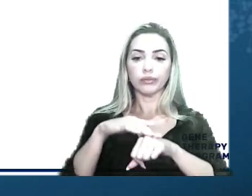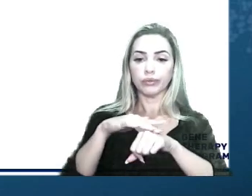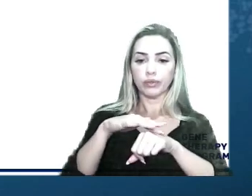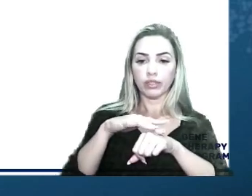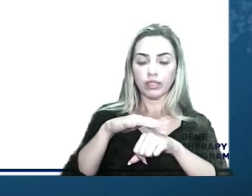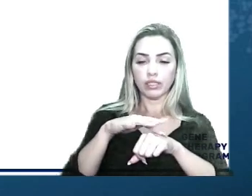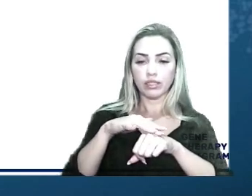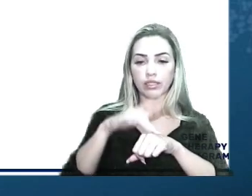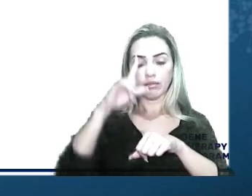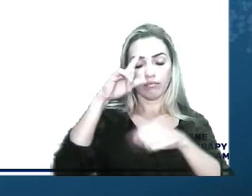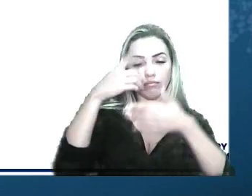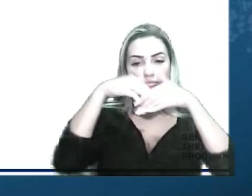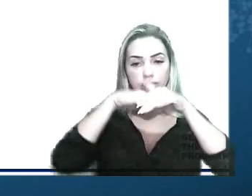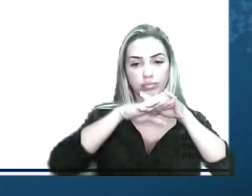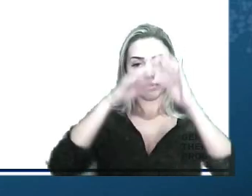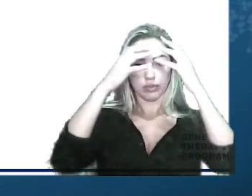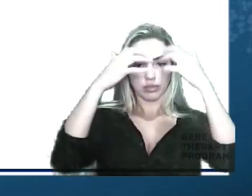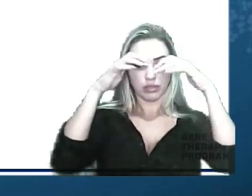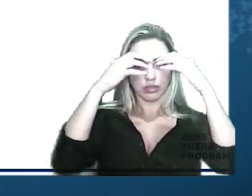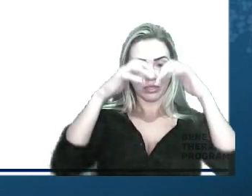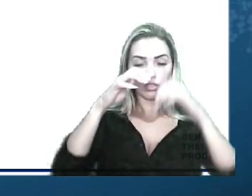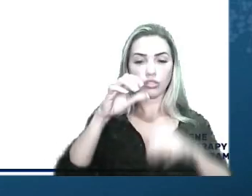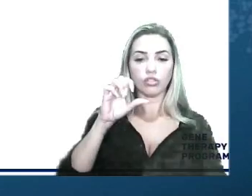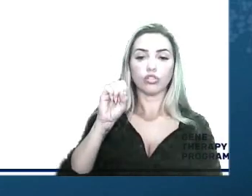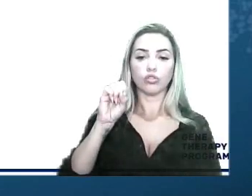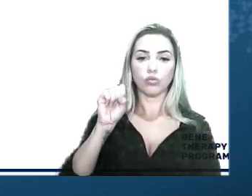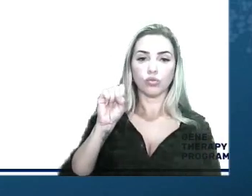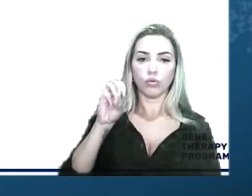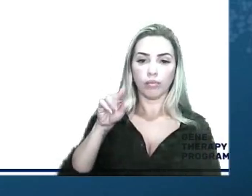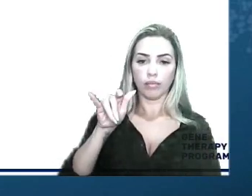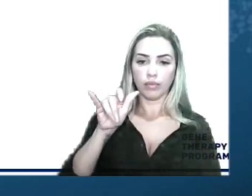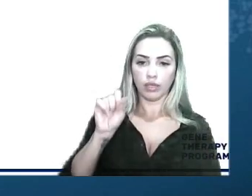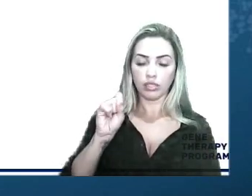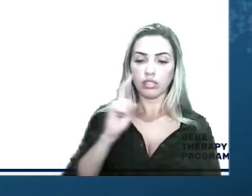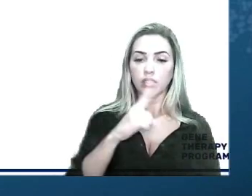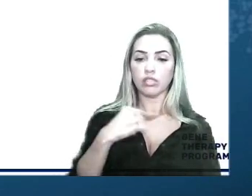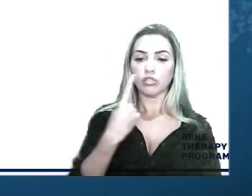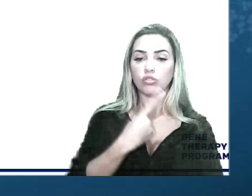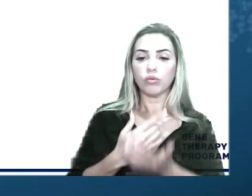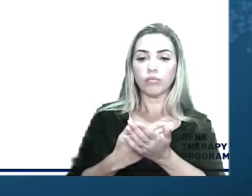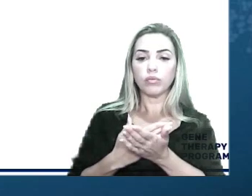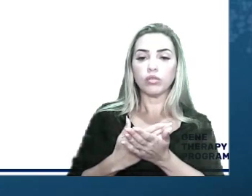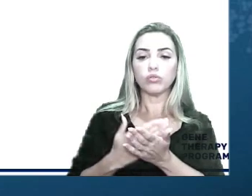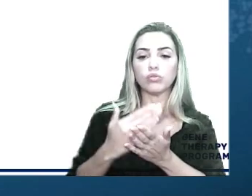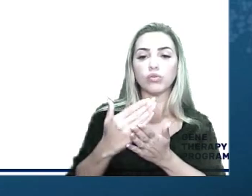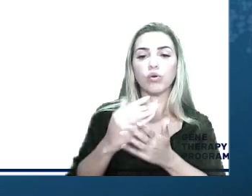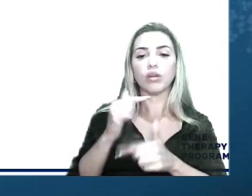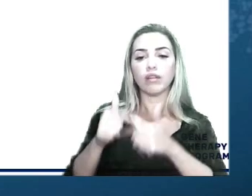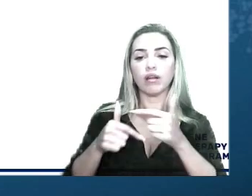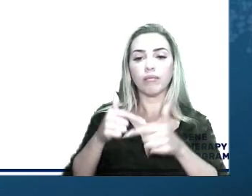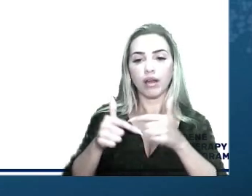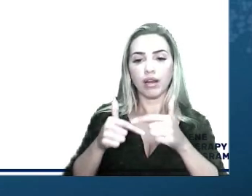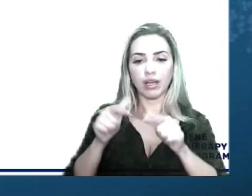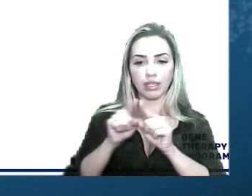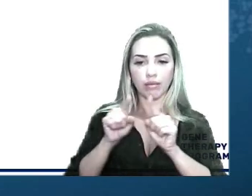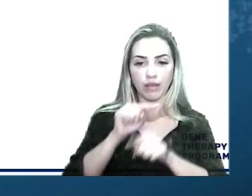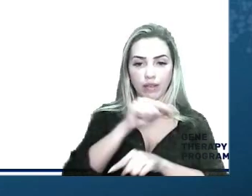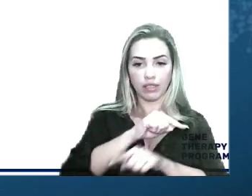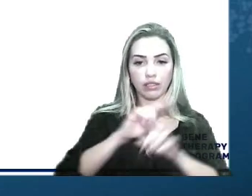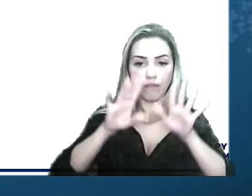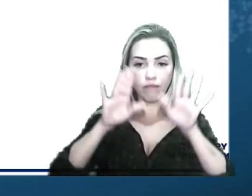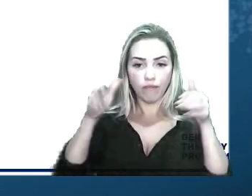de armazenamento liosomais, e a gente começou a trabalhar com essa